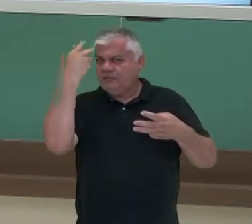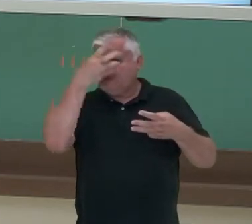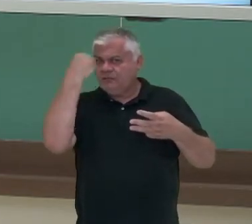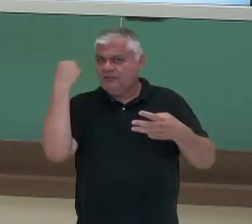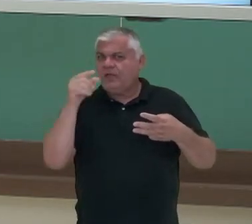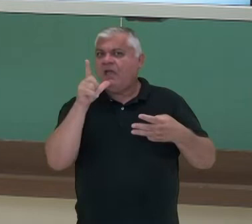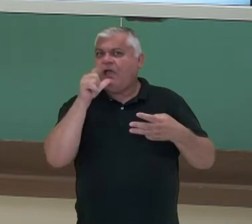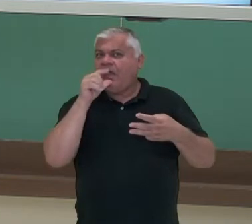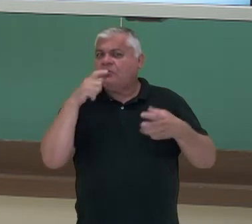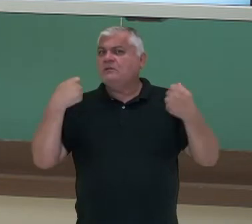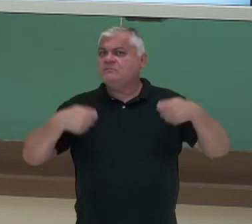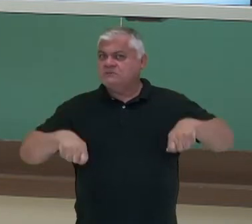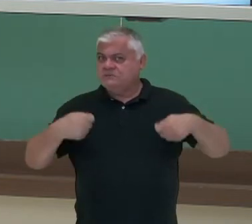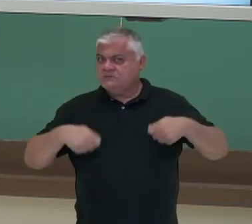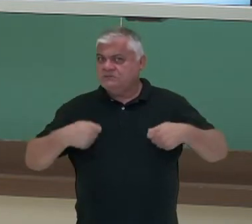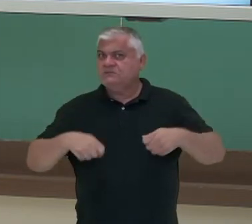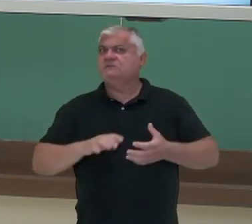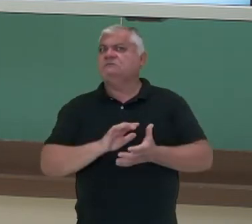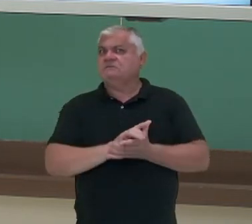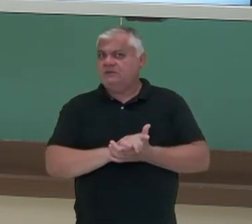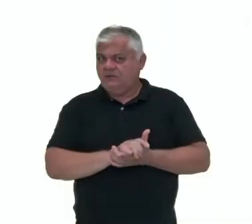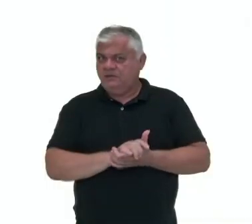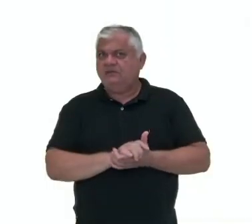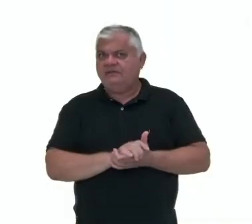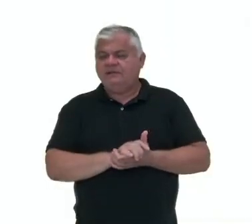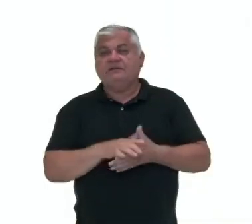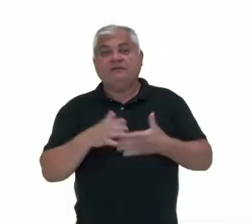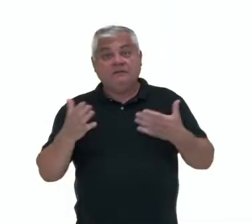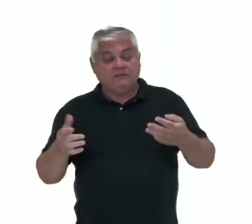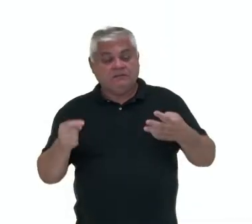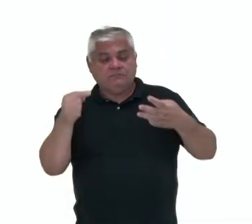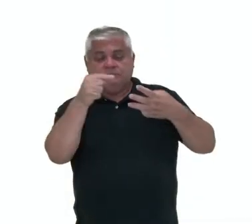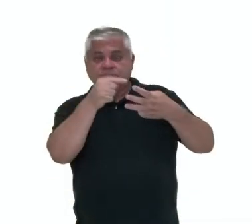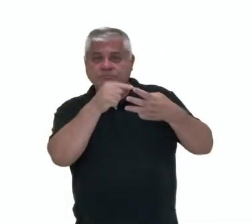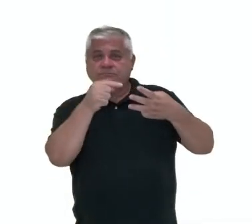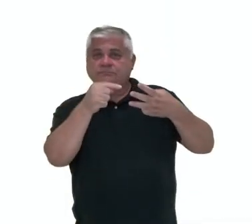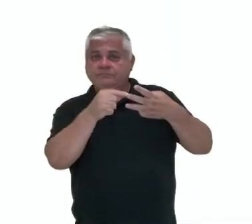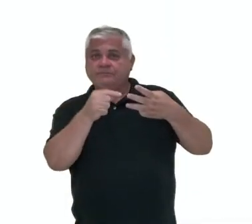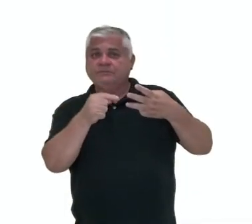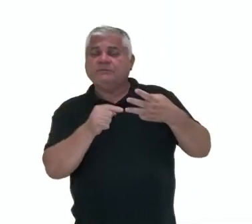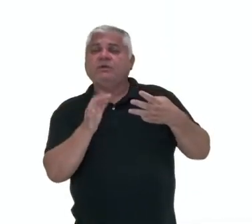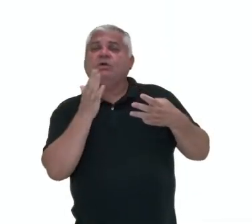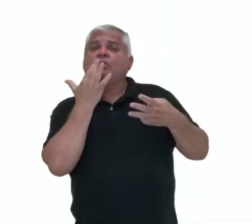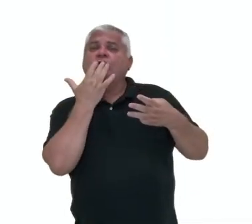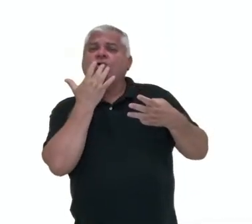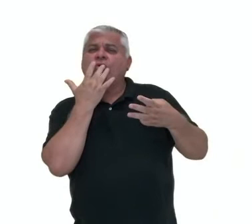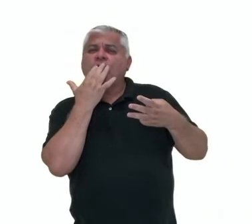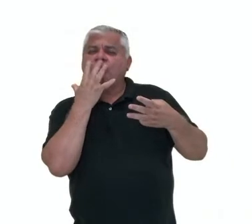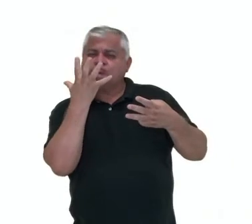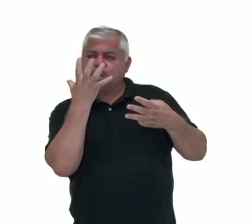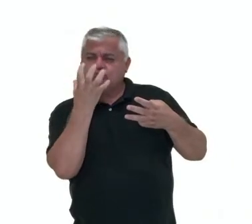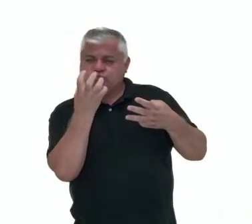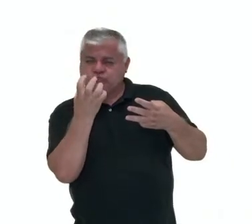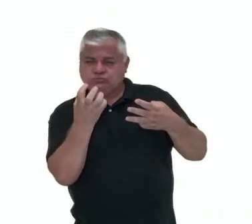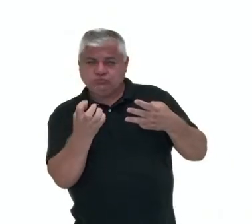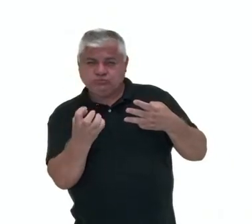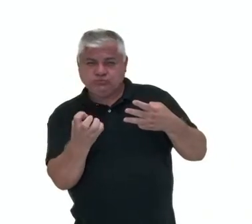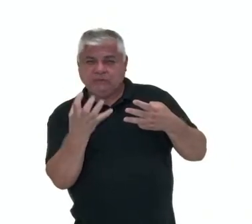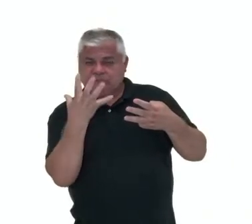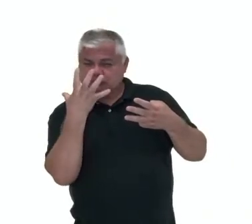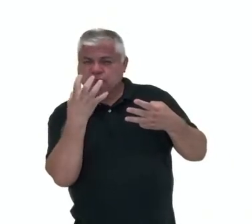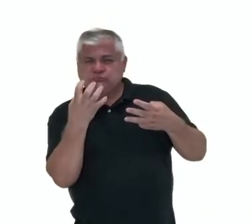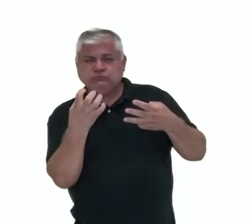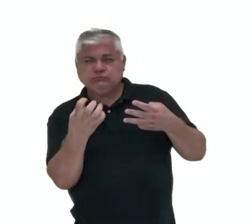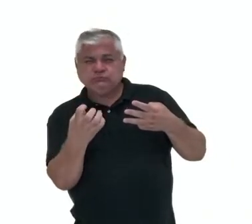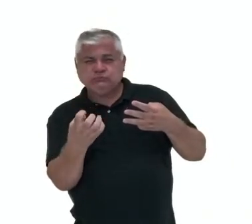Beba mais água. Então, o que acontece, né? A urina, ela está com uma coloração bem escura. Lembre-se que